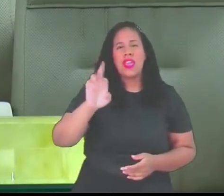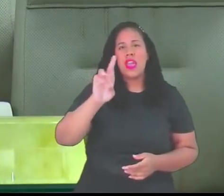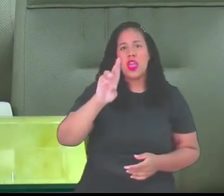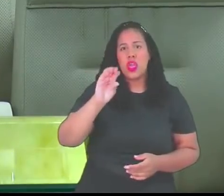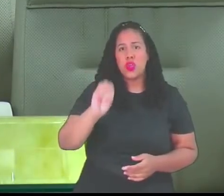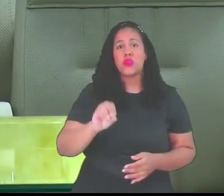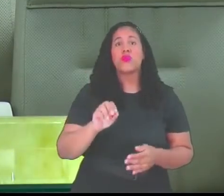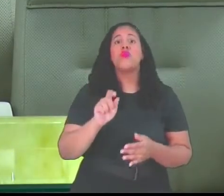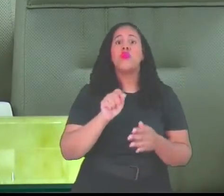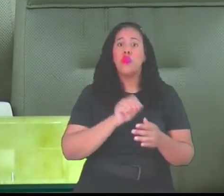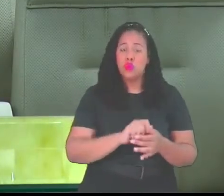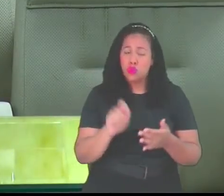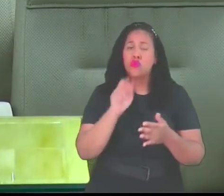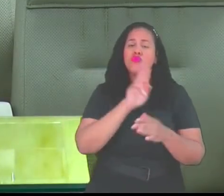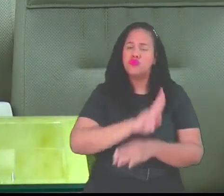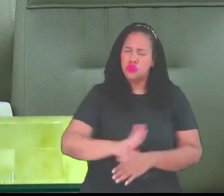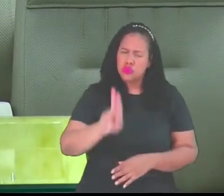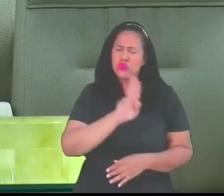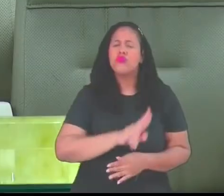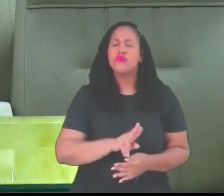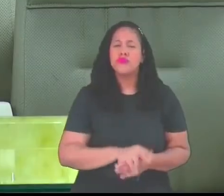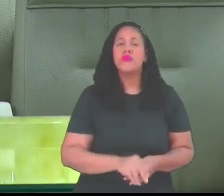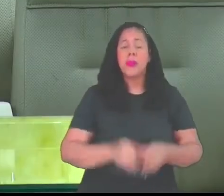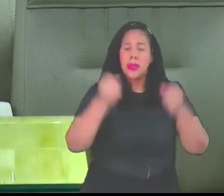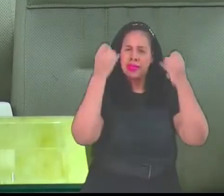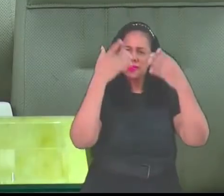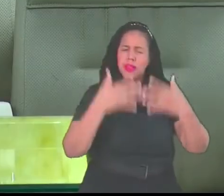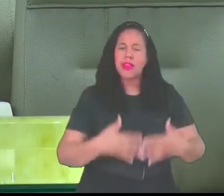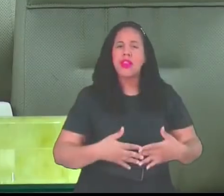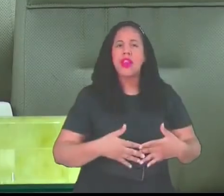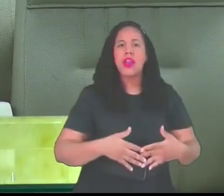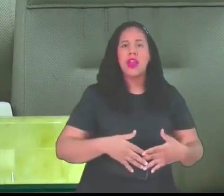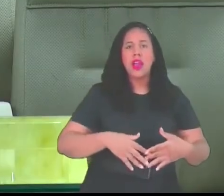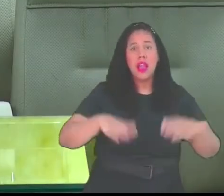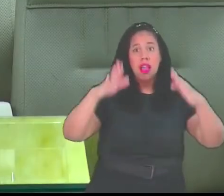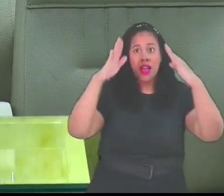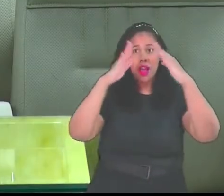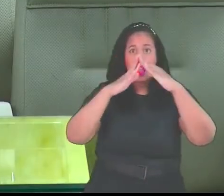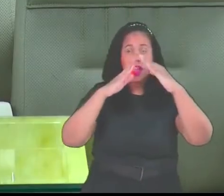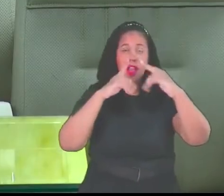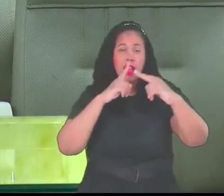Castelo Forte. Castelo Forte é o nosso Deus.